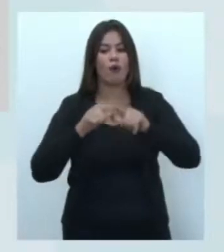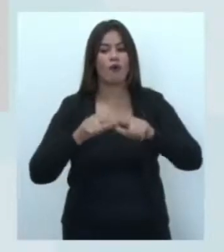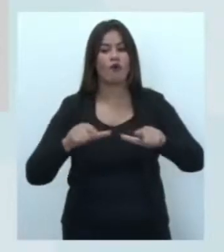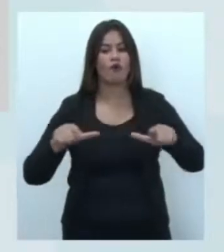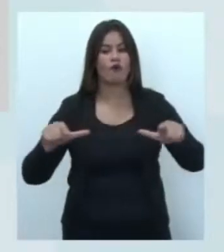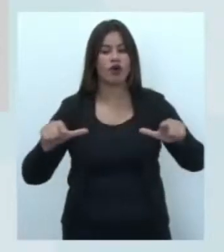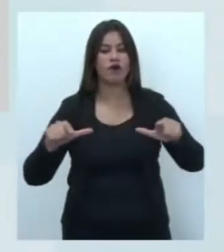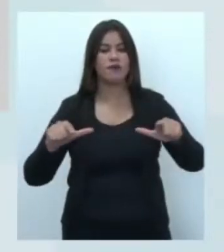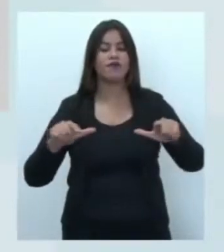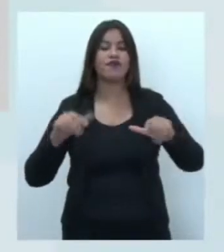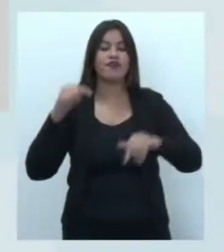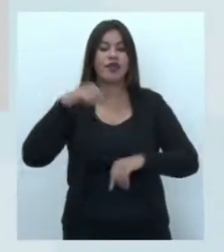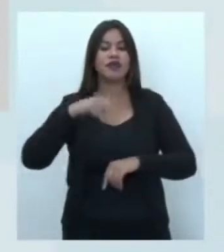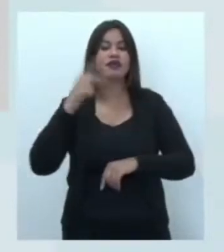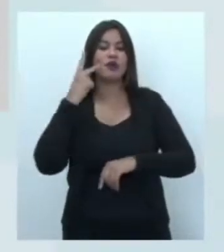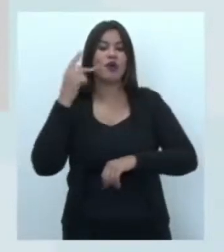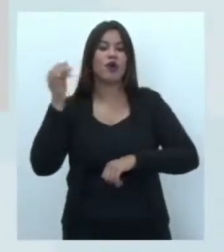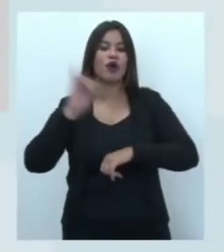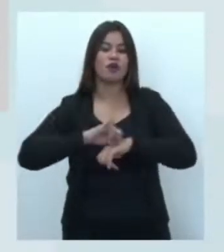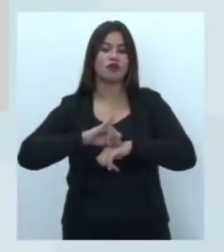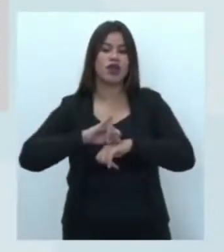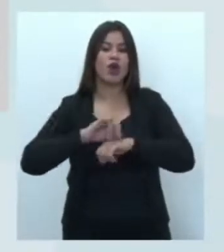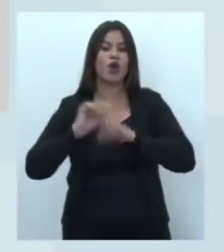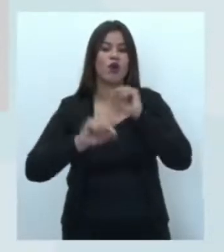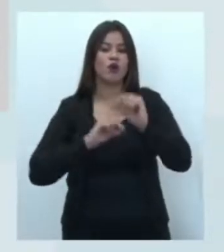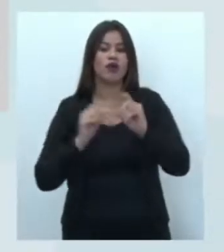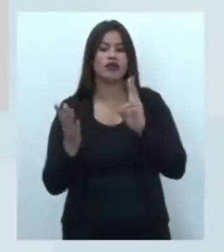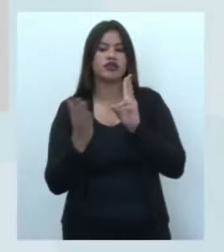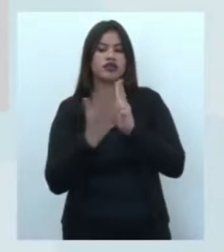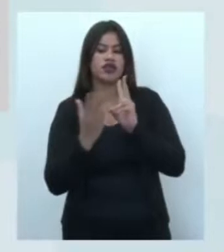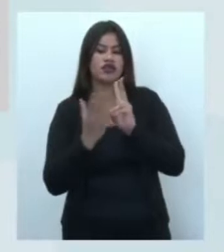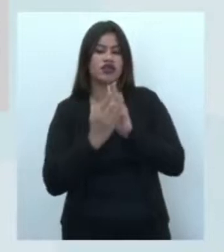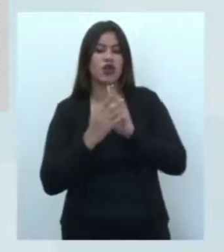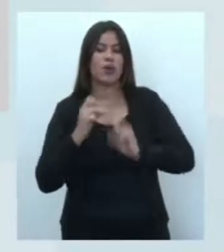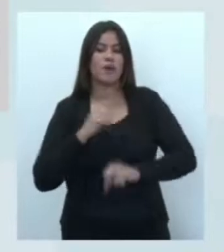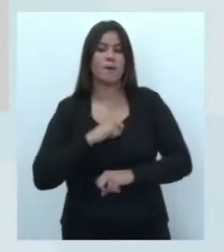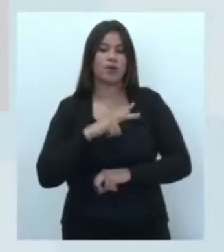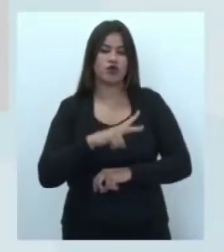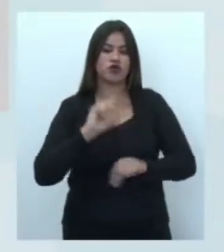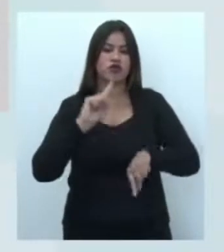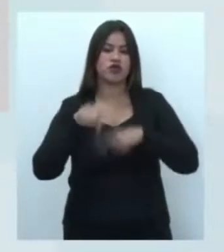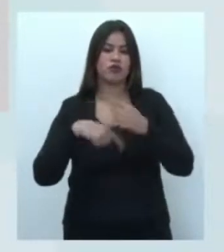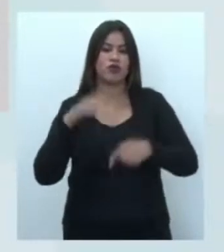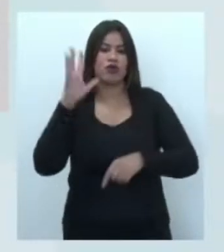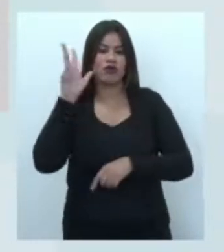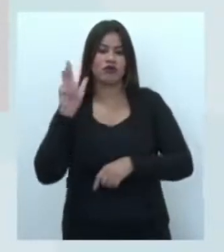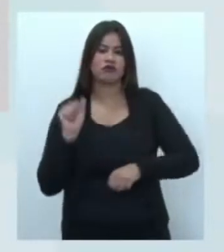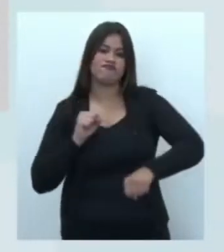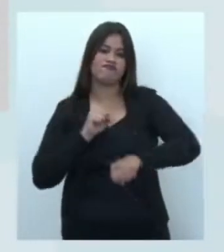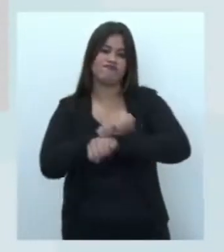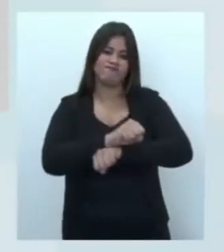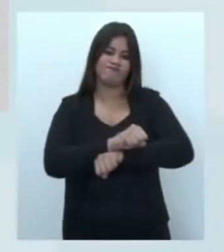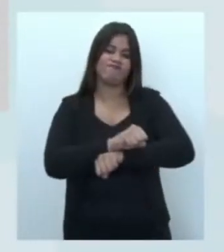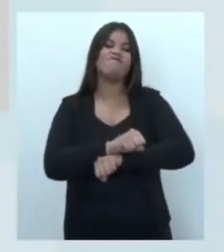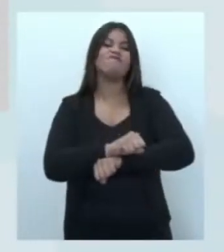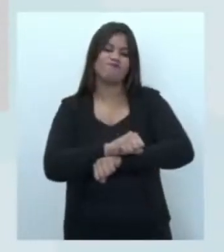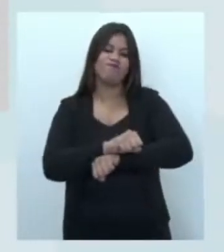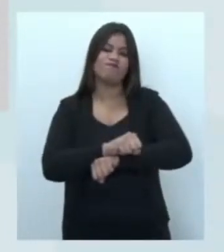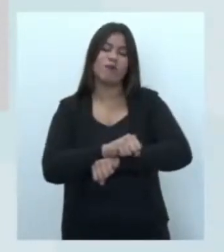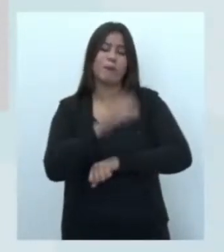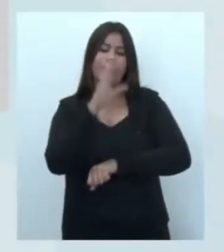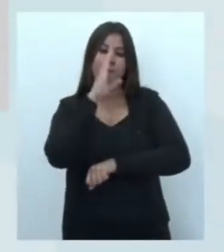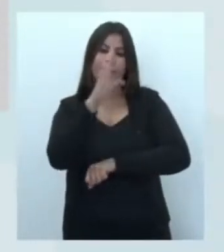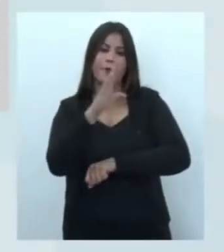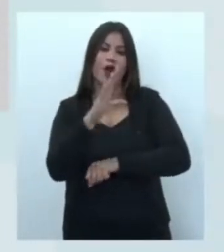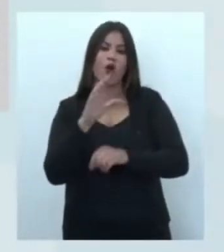por colonos portugueses, indígenas nativos e mais tarde por africanos escravizados, principalmente